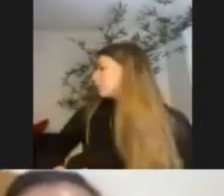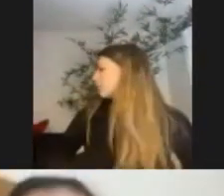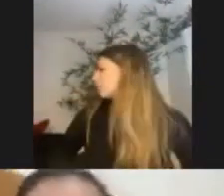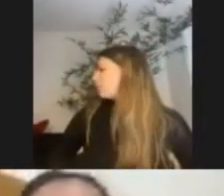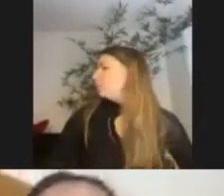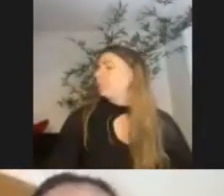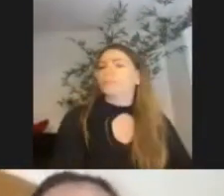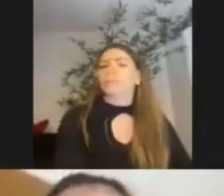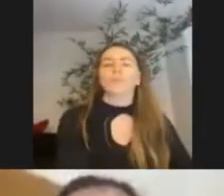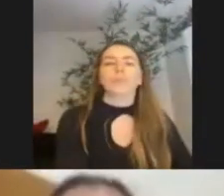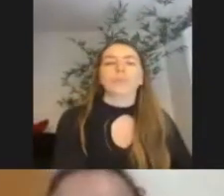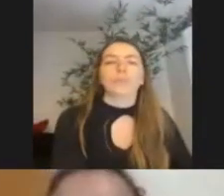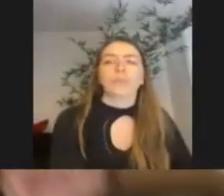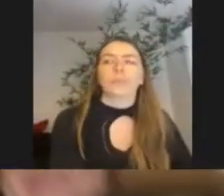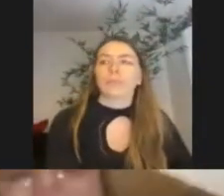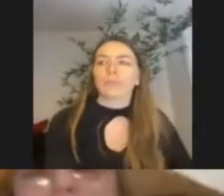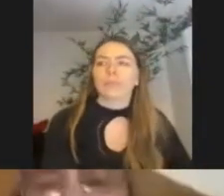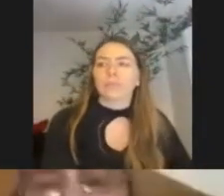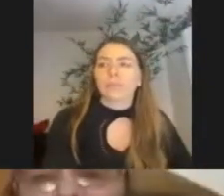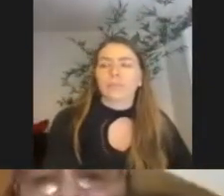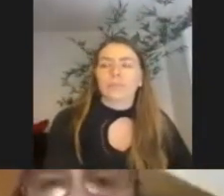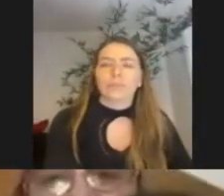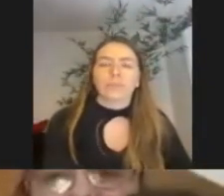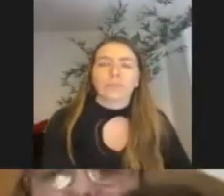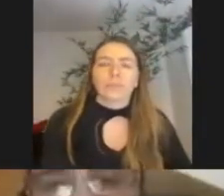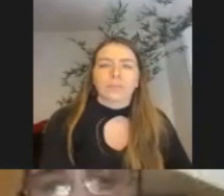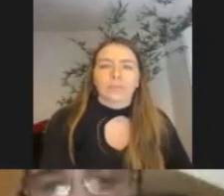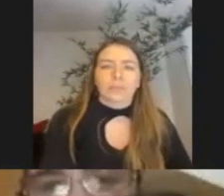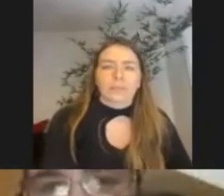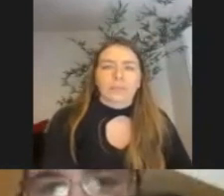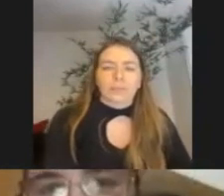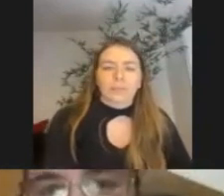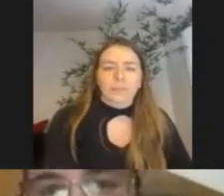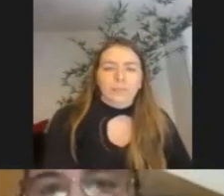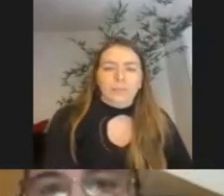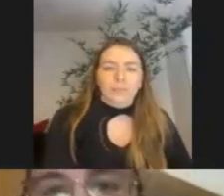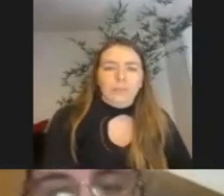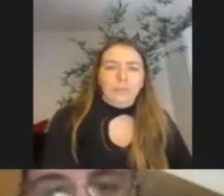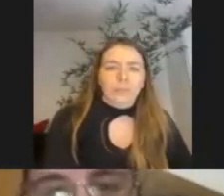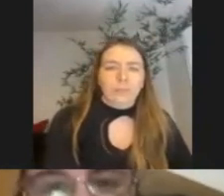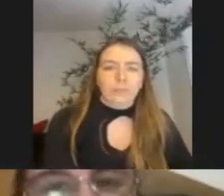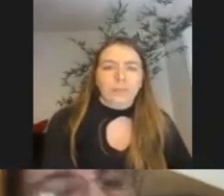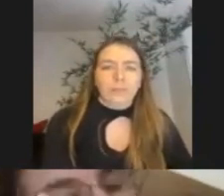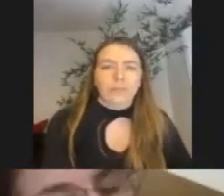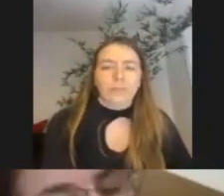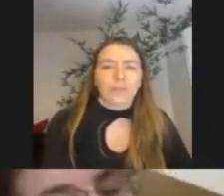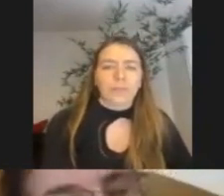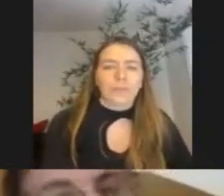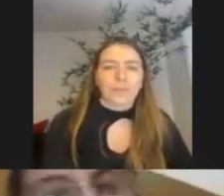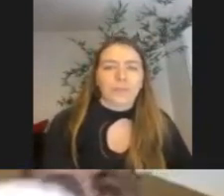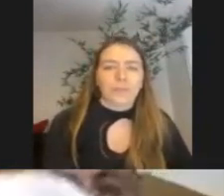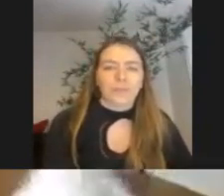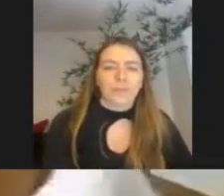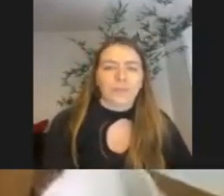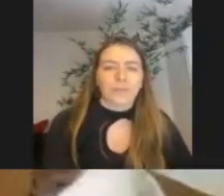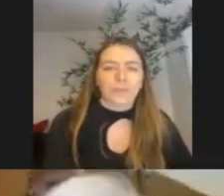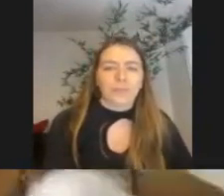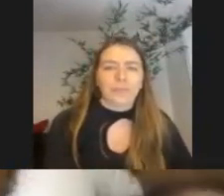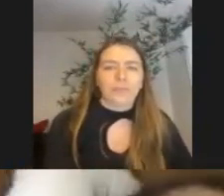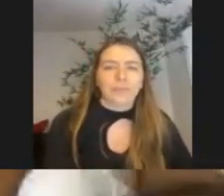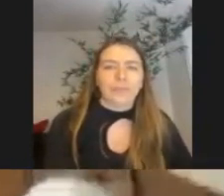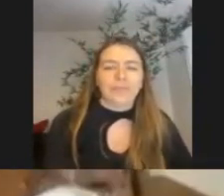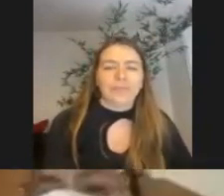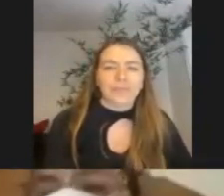leite é fermentado, então, por exemplo, o iogurte ele não tem lactobacilos? Tem lactobacilos. Então, esses lactobacilos,